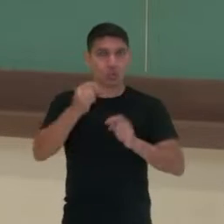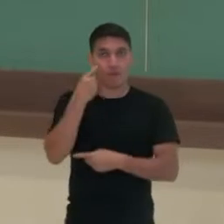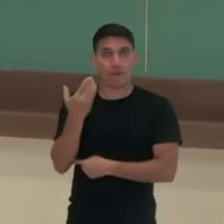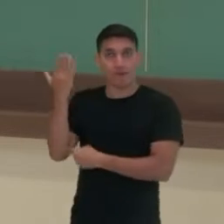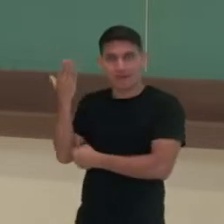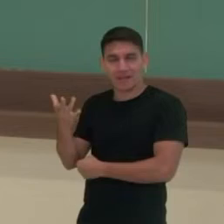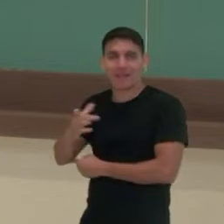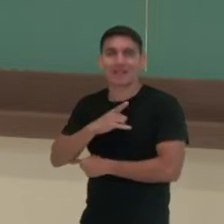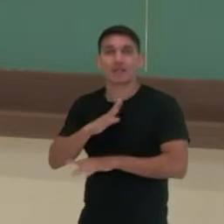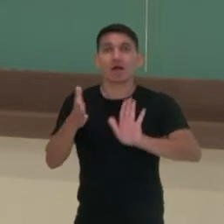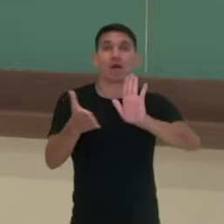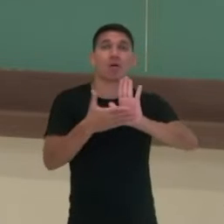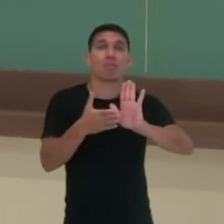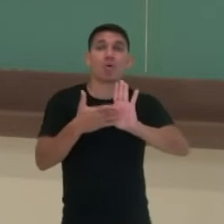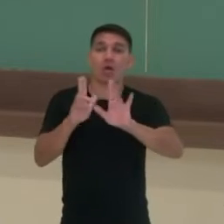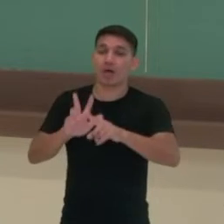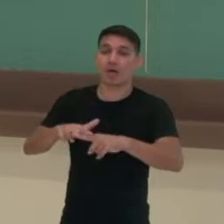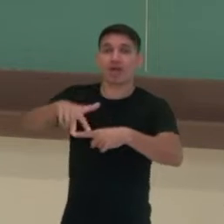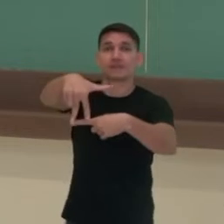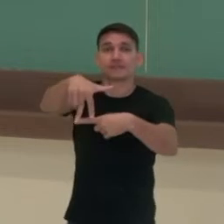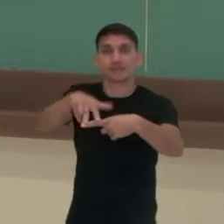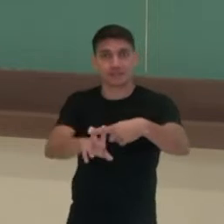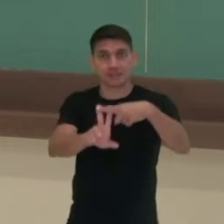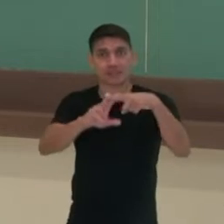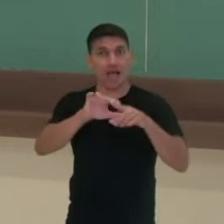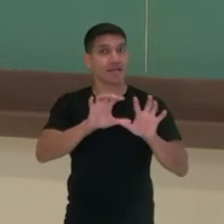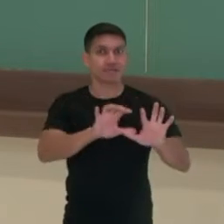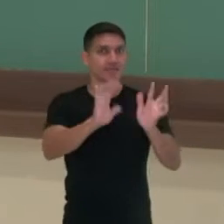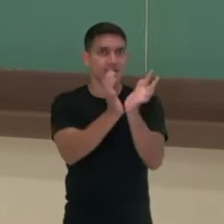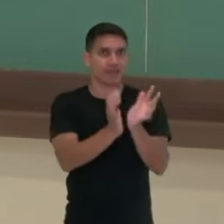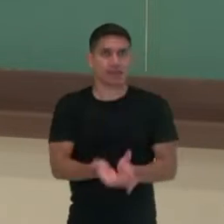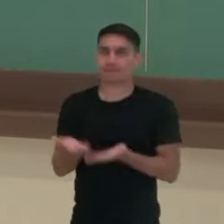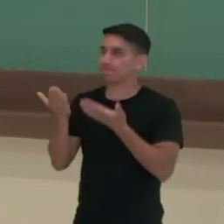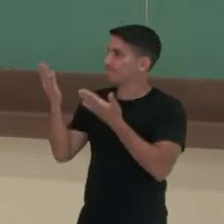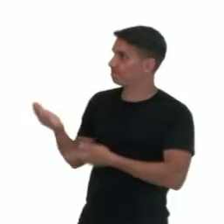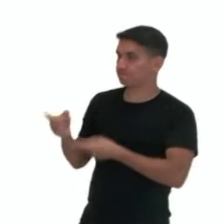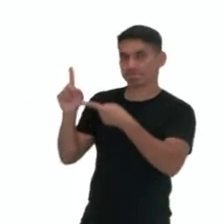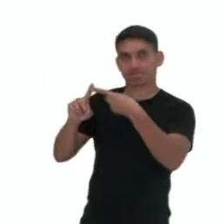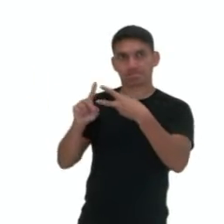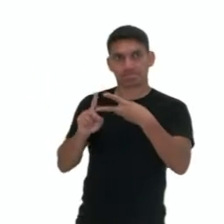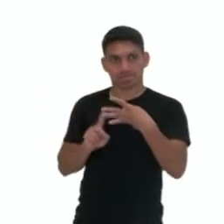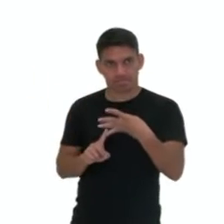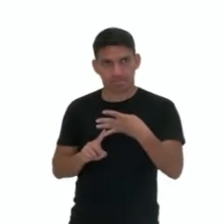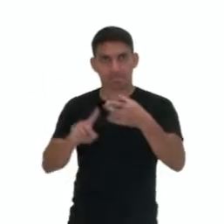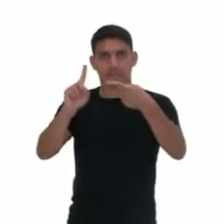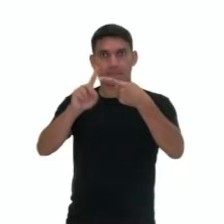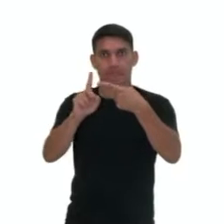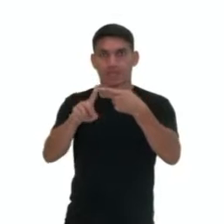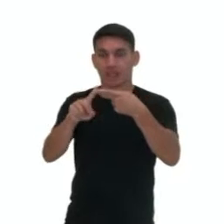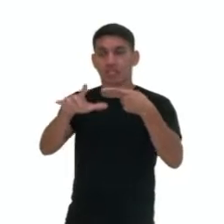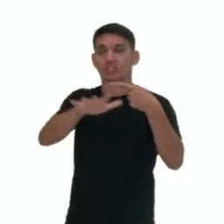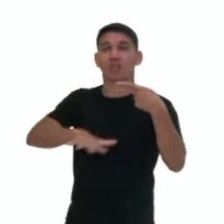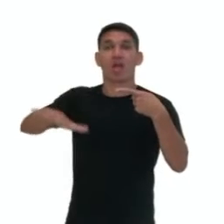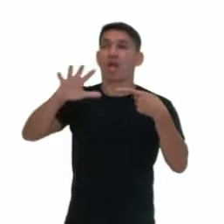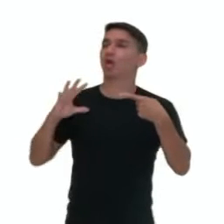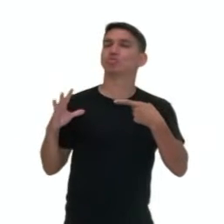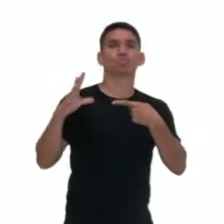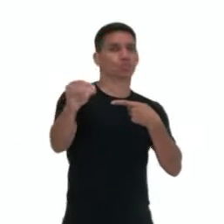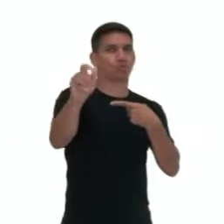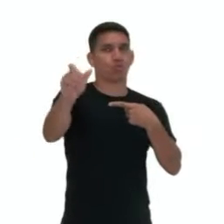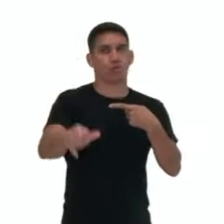a gente propõe a ginástica com a seguinte classificação. Então, ela vem classificada dessa forma: ginástica geral, ginástica para